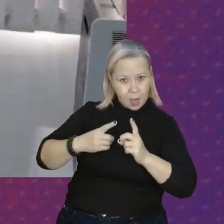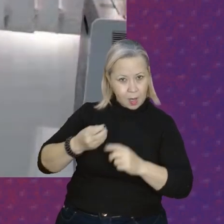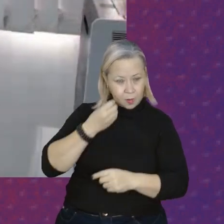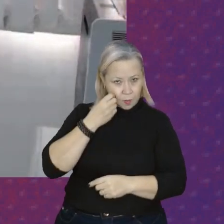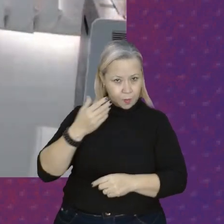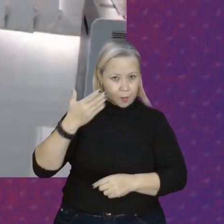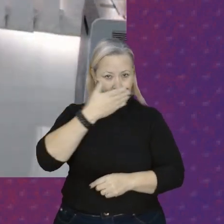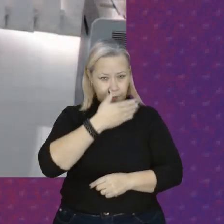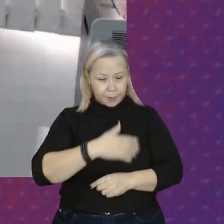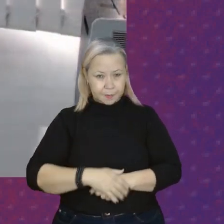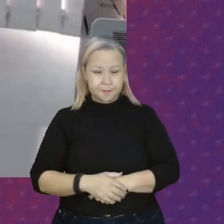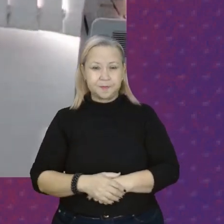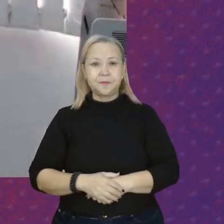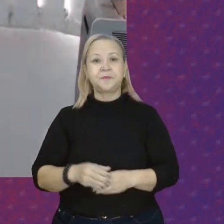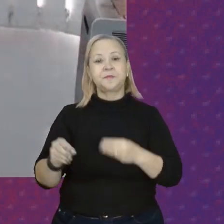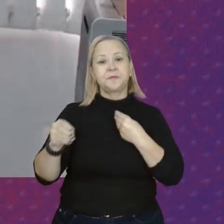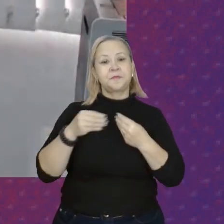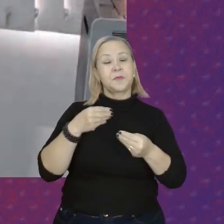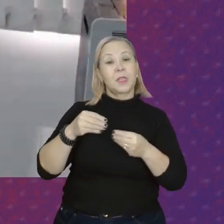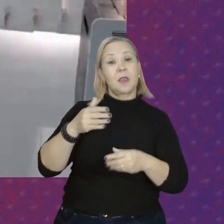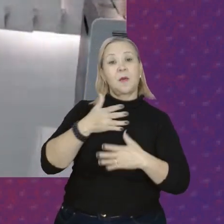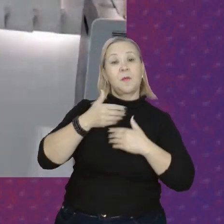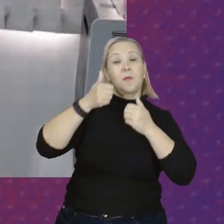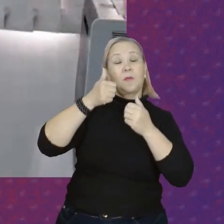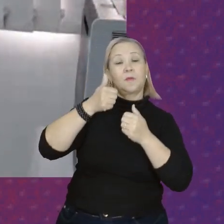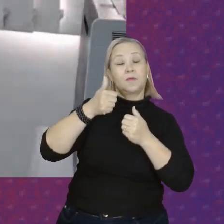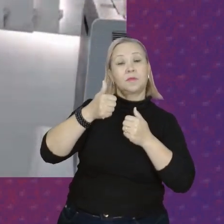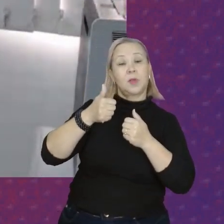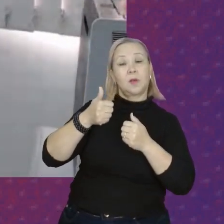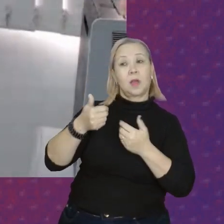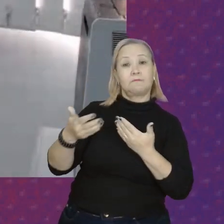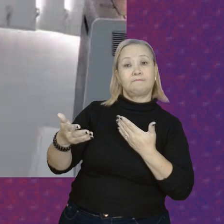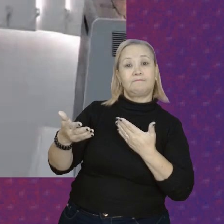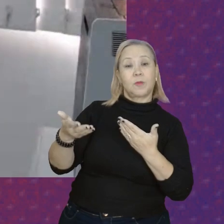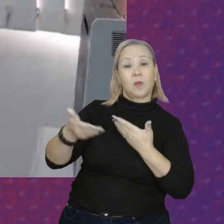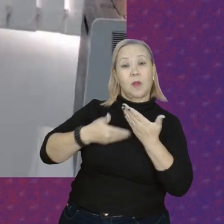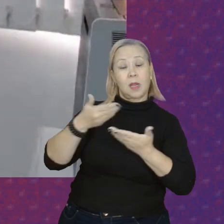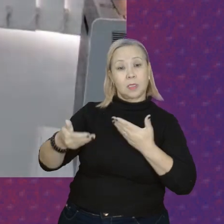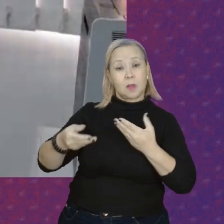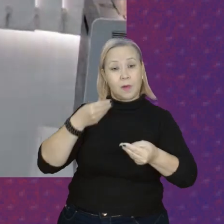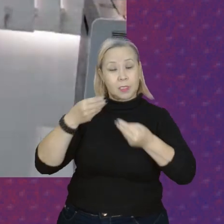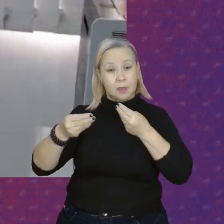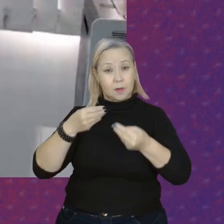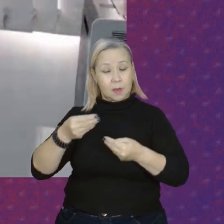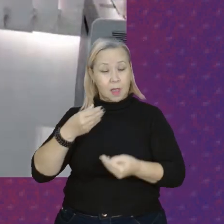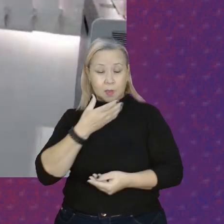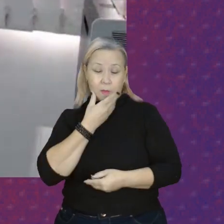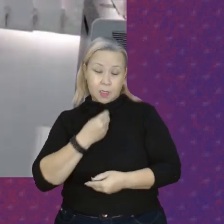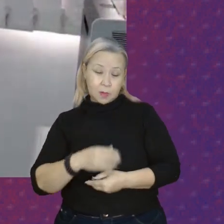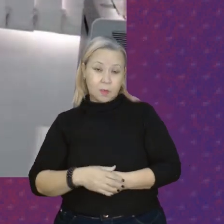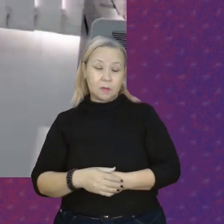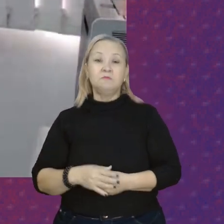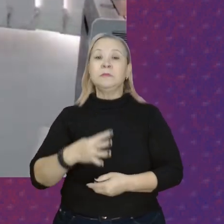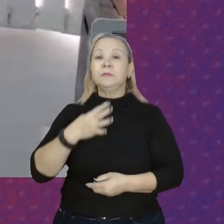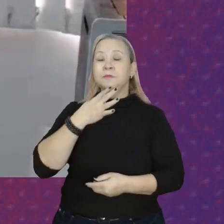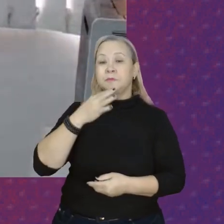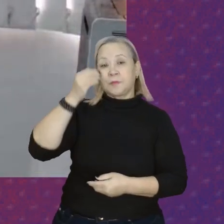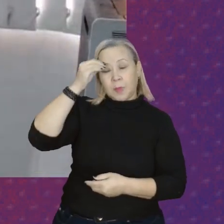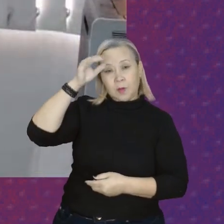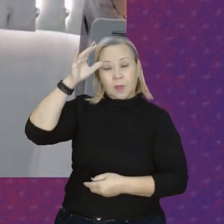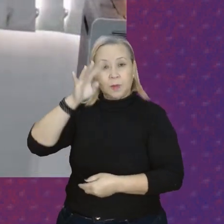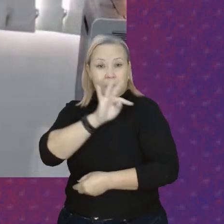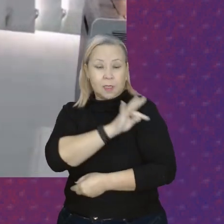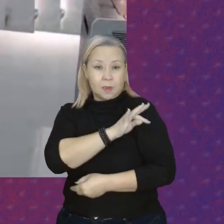maior do que a flexibilidade masculina para o diálogo. Então, temos experiência, competência técnica, qualificação